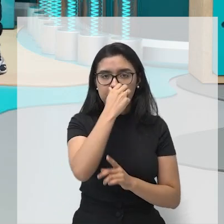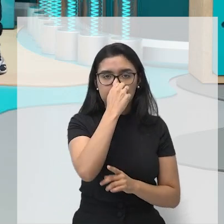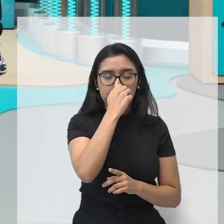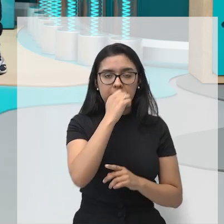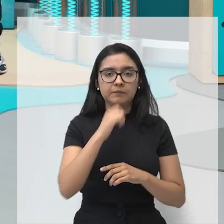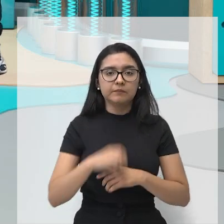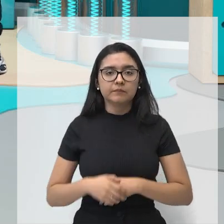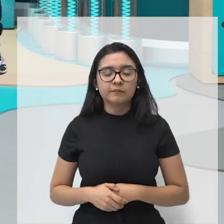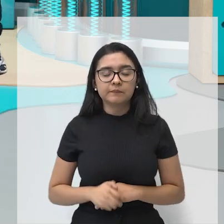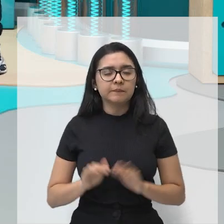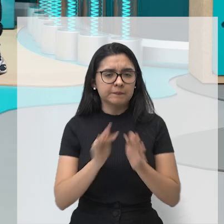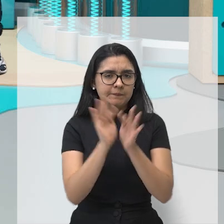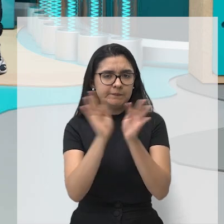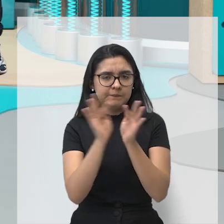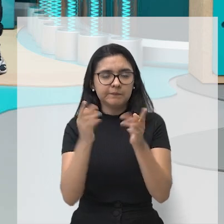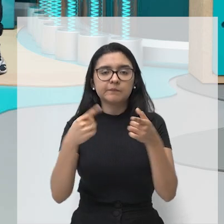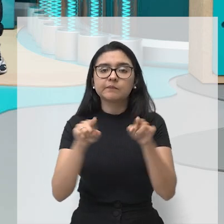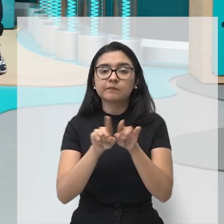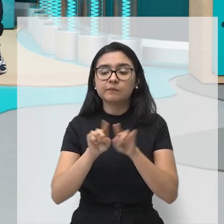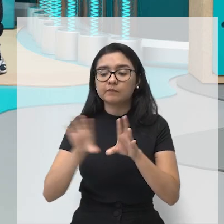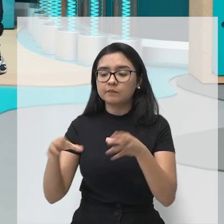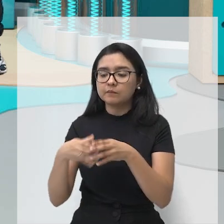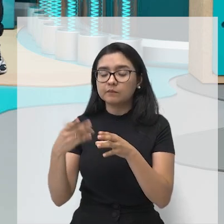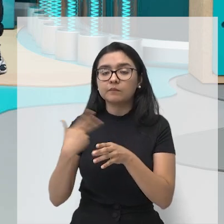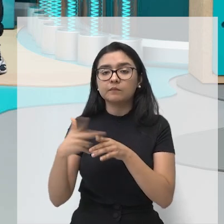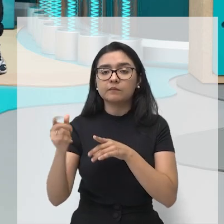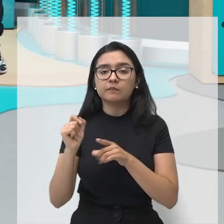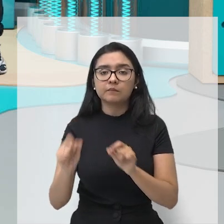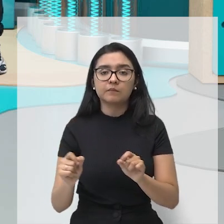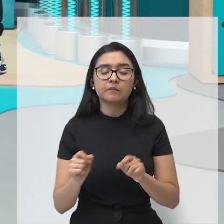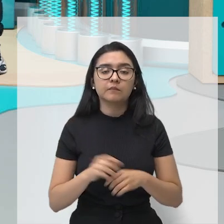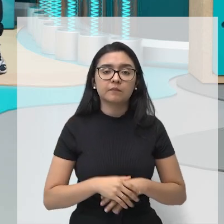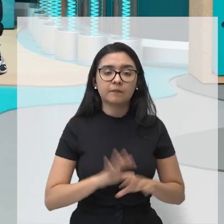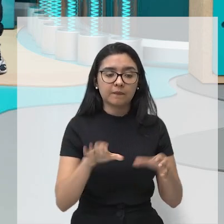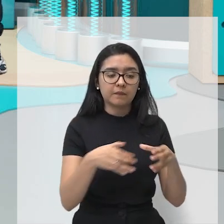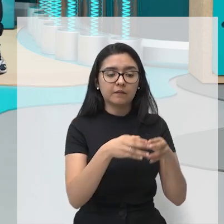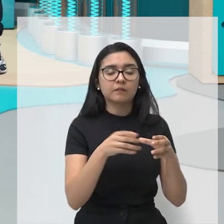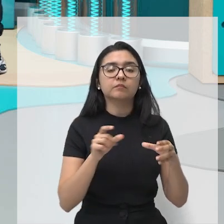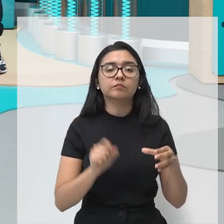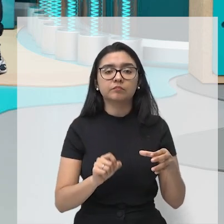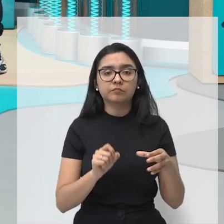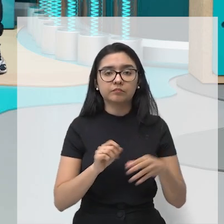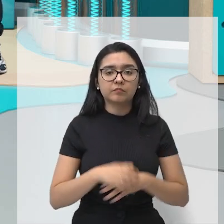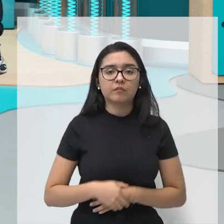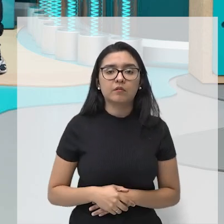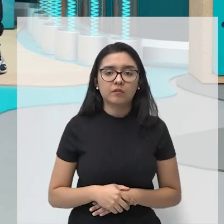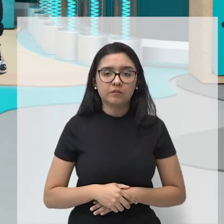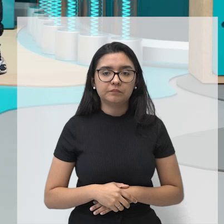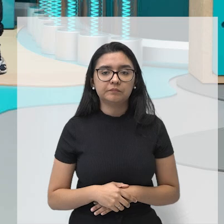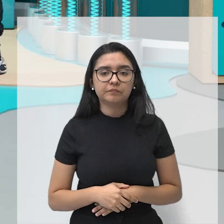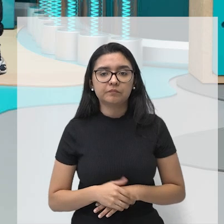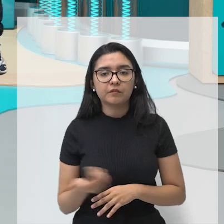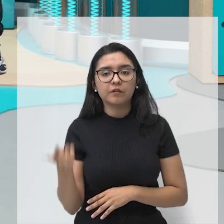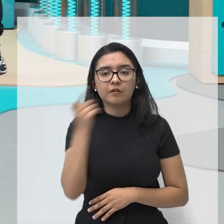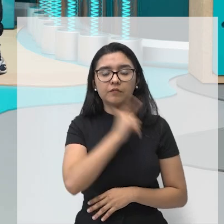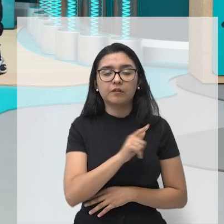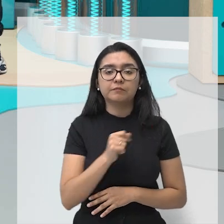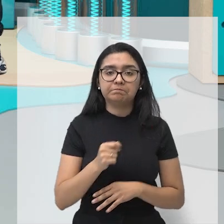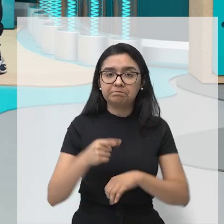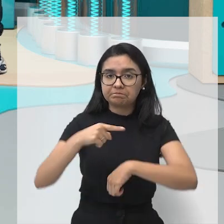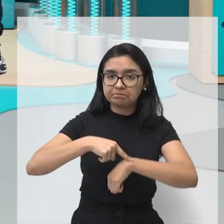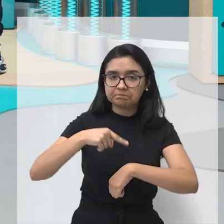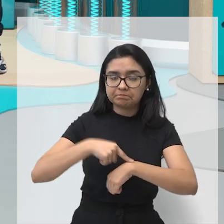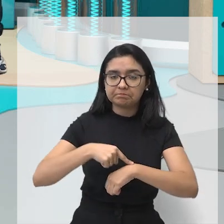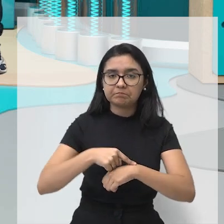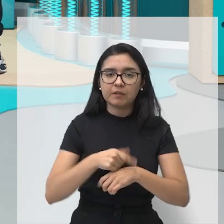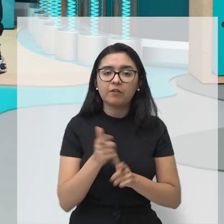bem simples. Vai ganhar a equipe que eliminar os adversários antes do tempo, né? Além